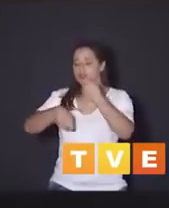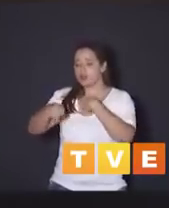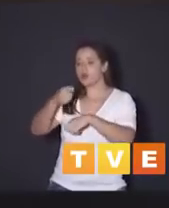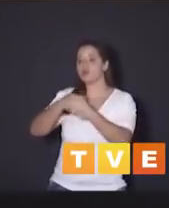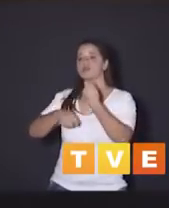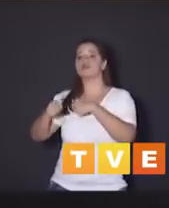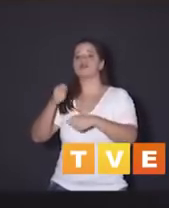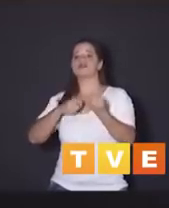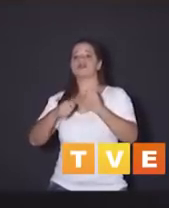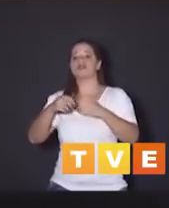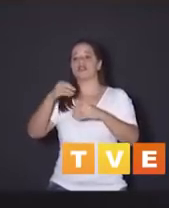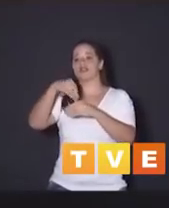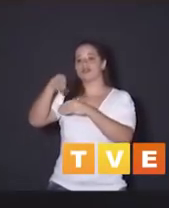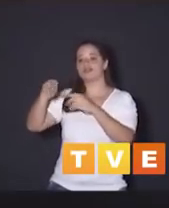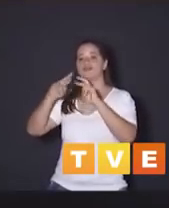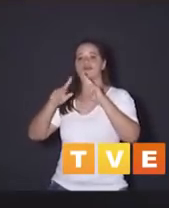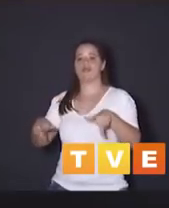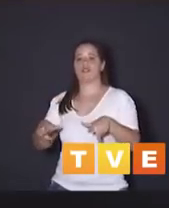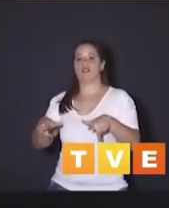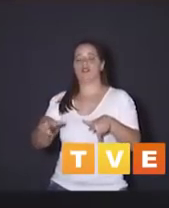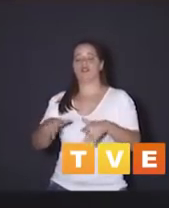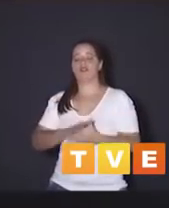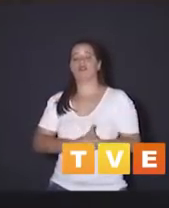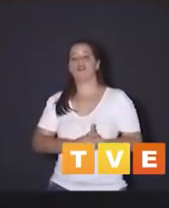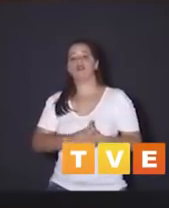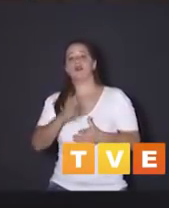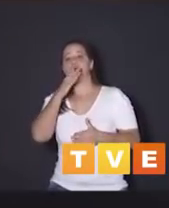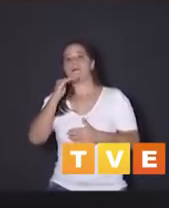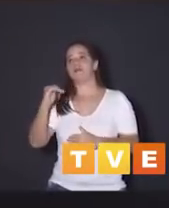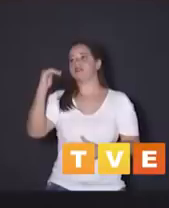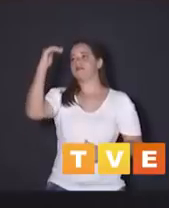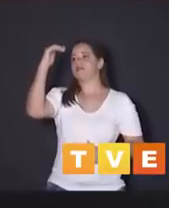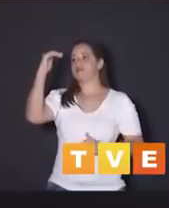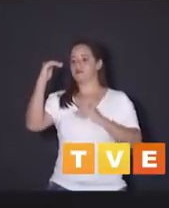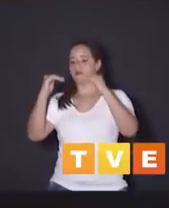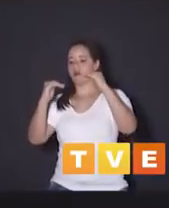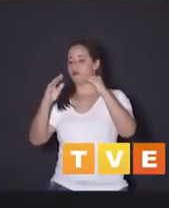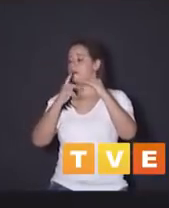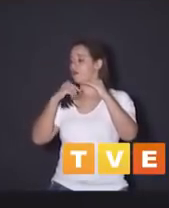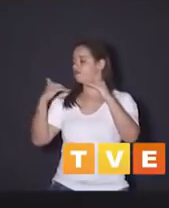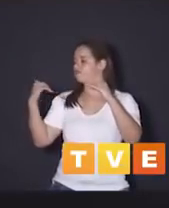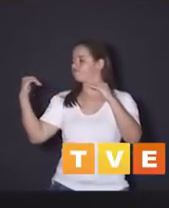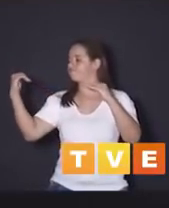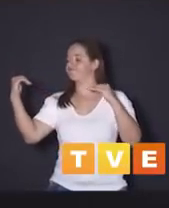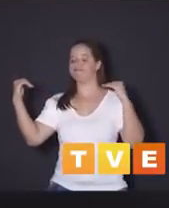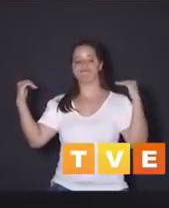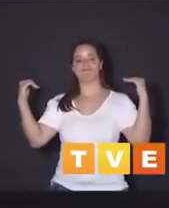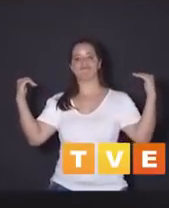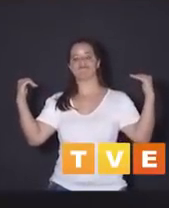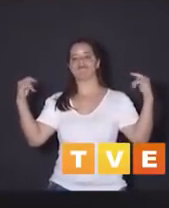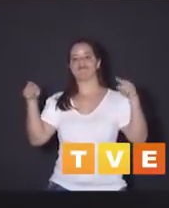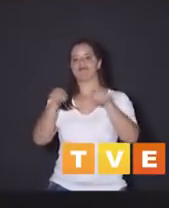nessas transações a cima para baixo e para os lados agora